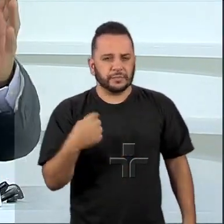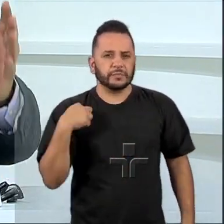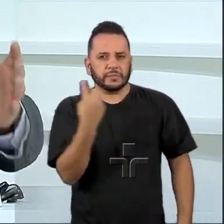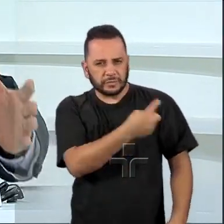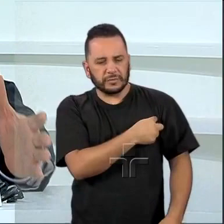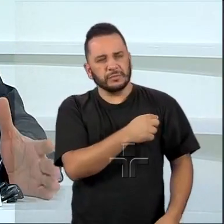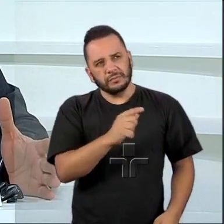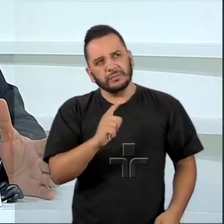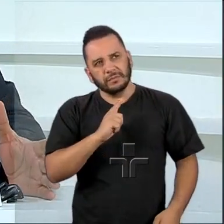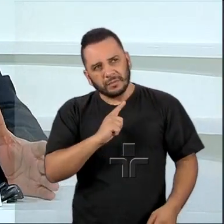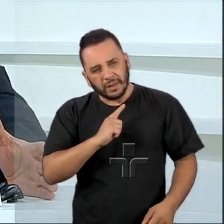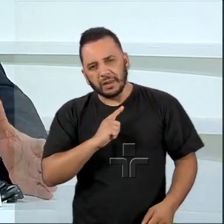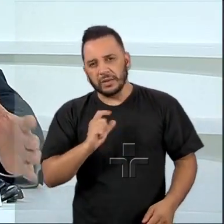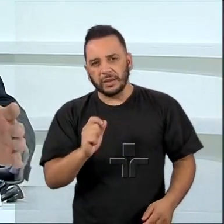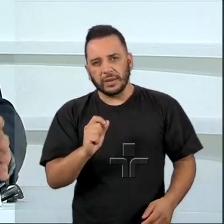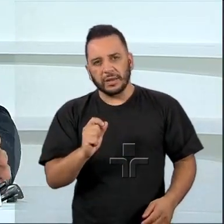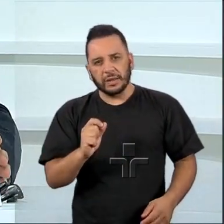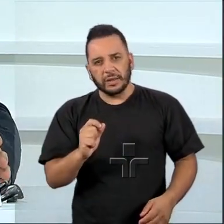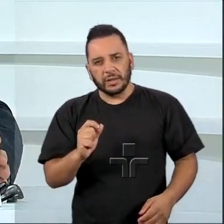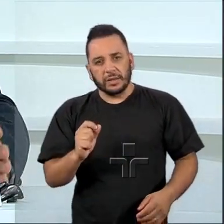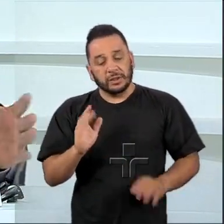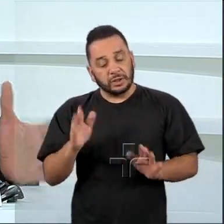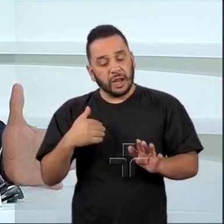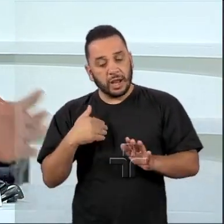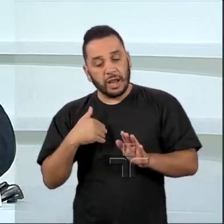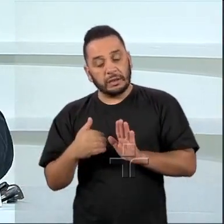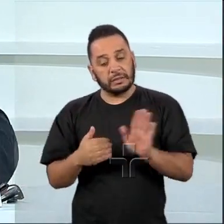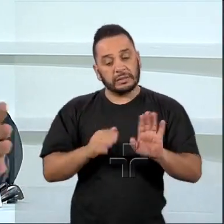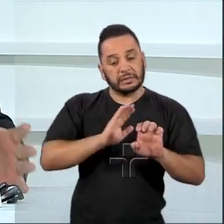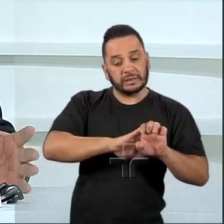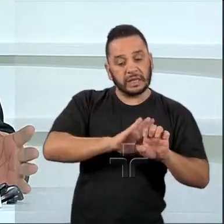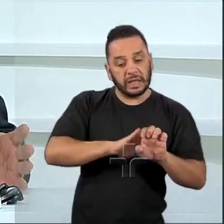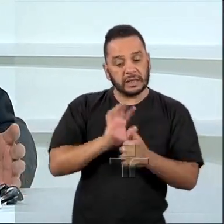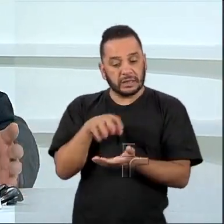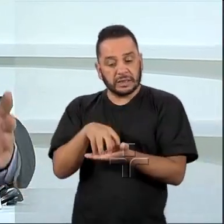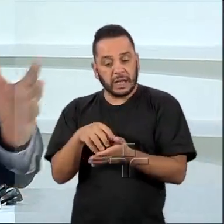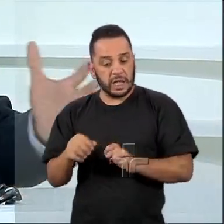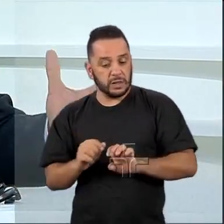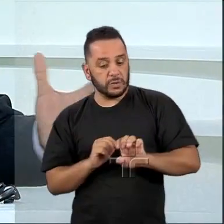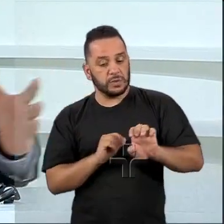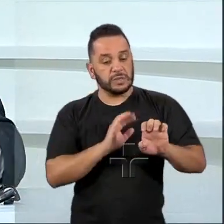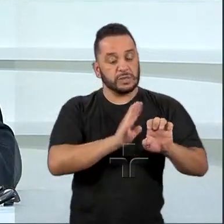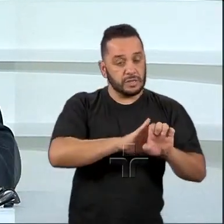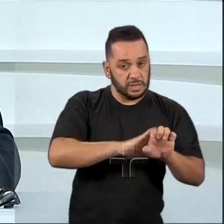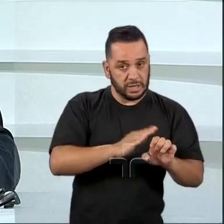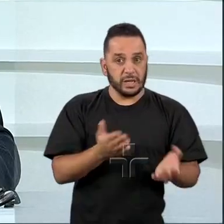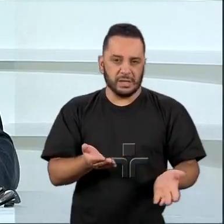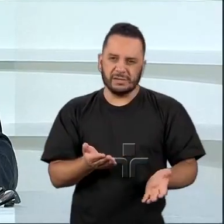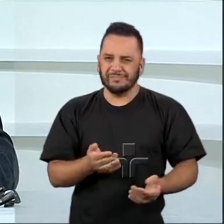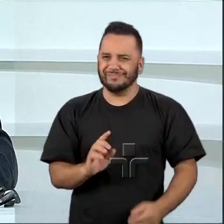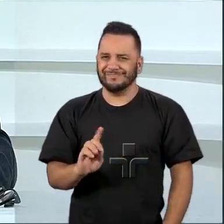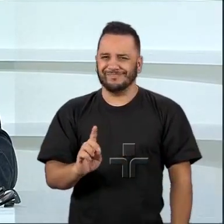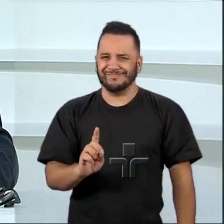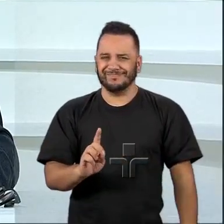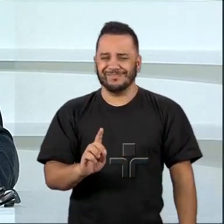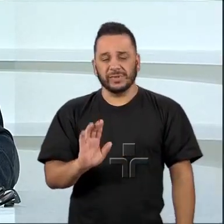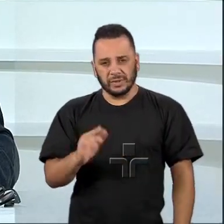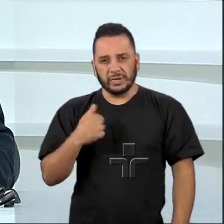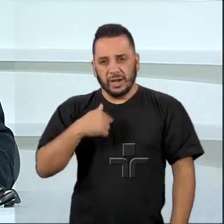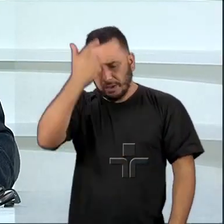vanguarda, moderado para a esquerda, centro-esquerda, como imaginamos que seja o Brasil. Não, ele